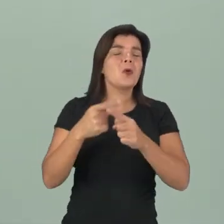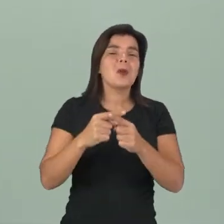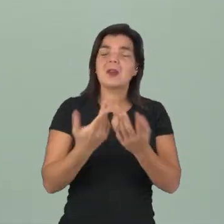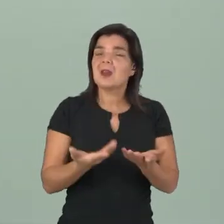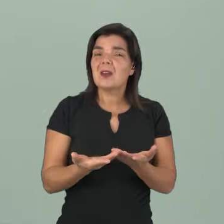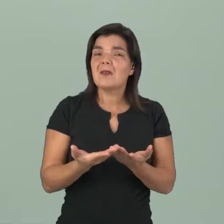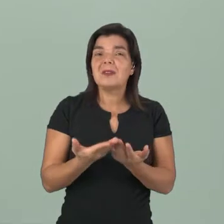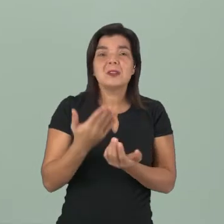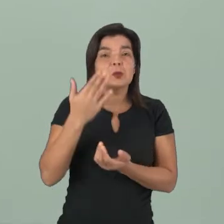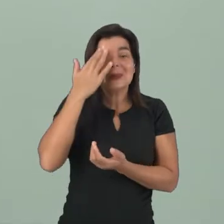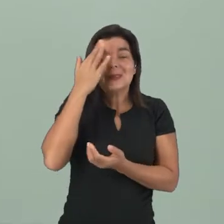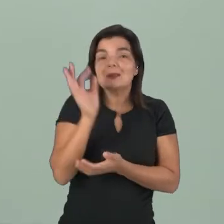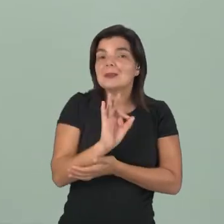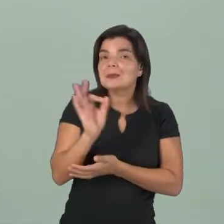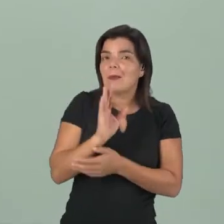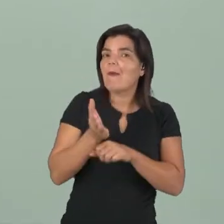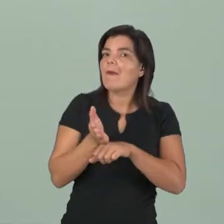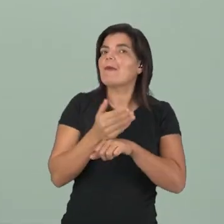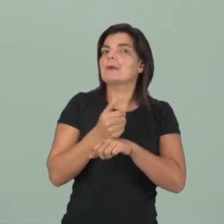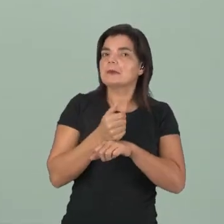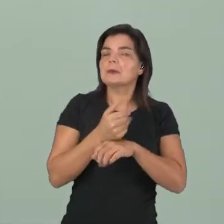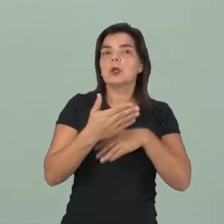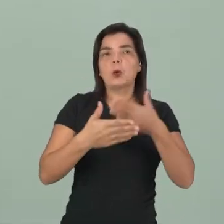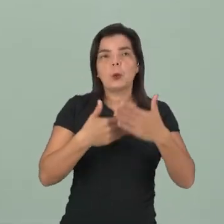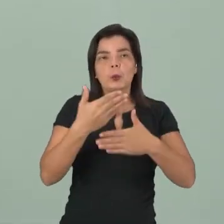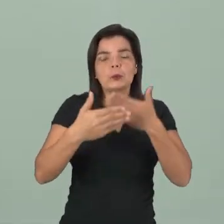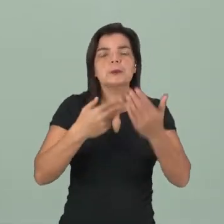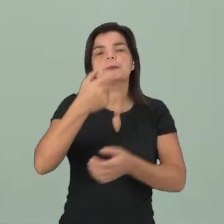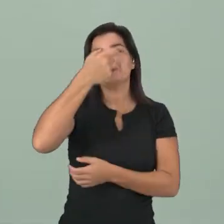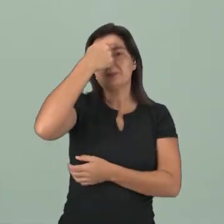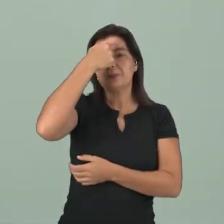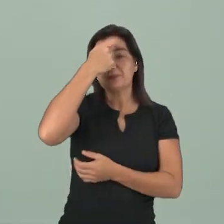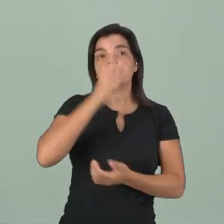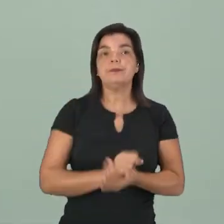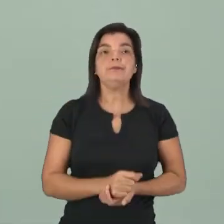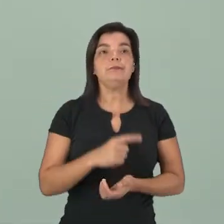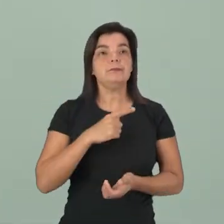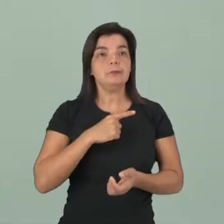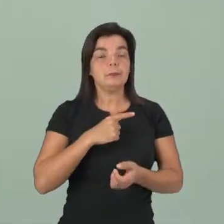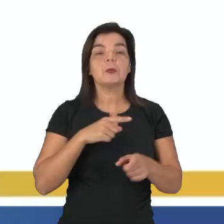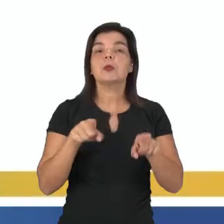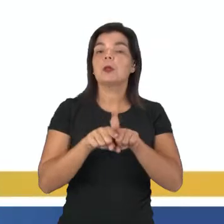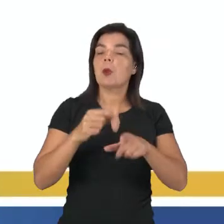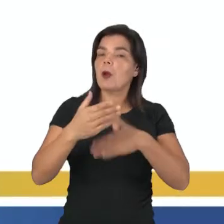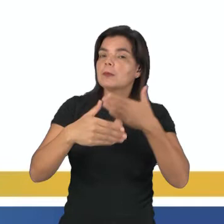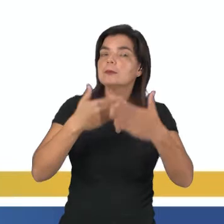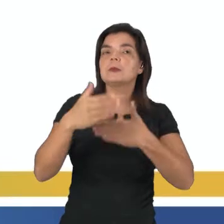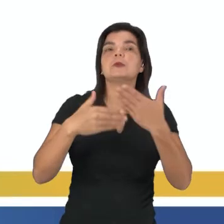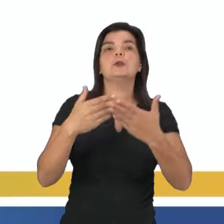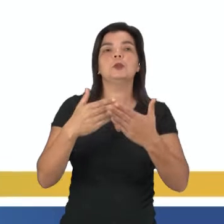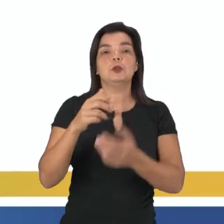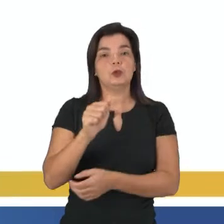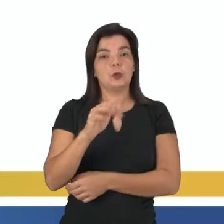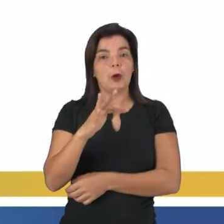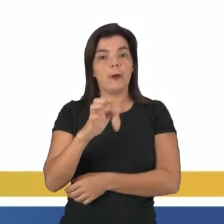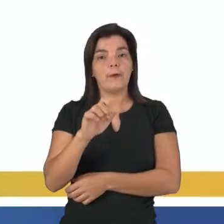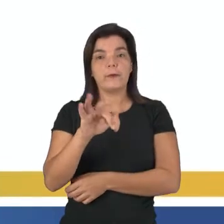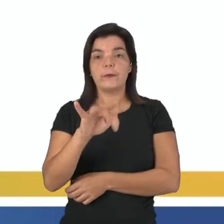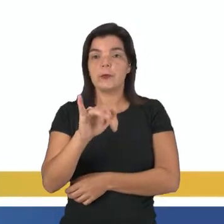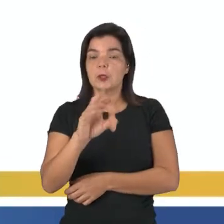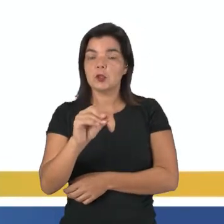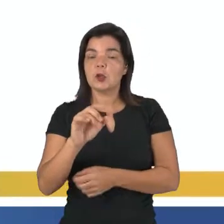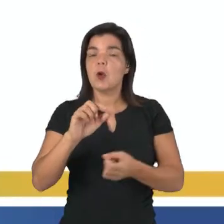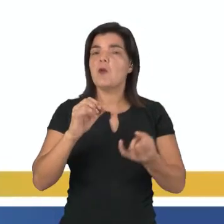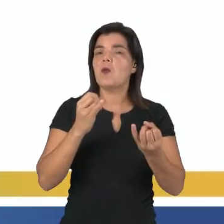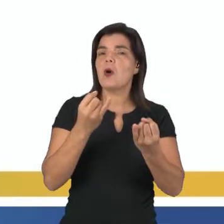conhecimento prévio nenhum daquilo ali, né? Então eu chamo isso de processo cognitivo. Tem o processo afetivo. O que é o processo afetivo? É a afinidade que